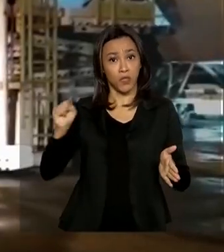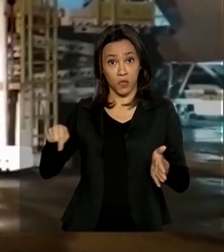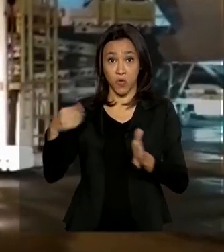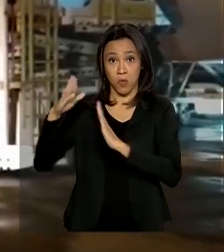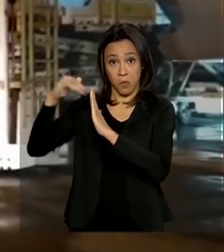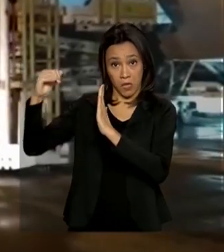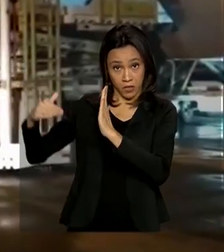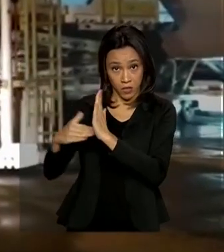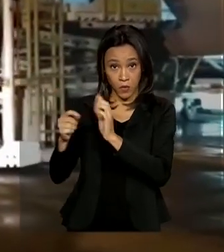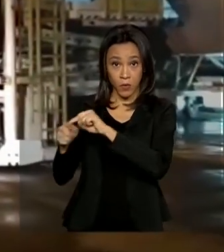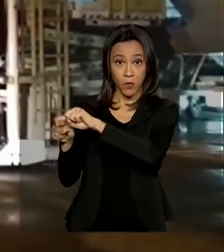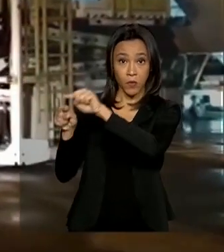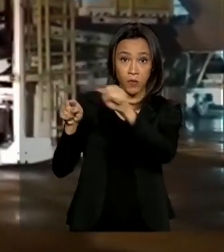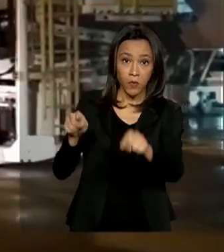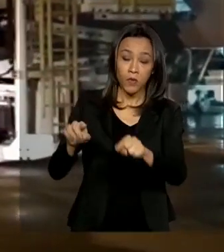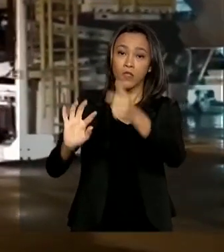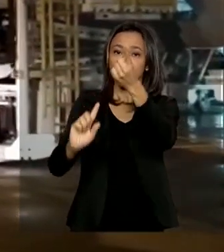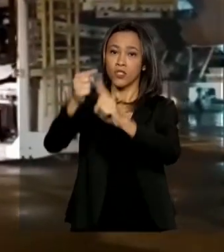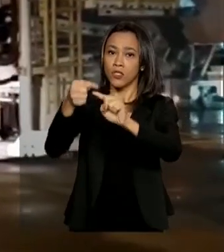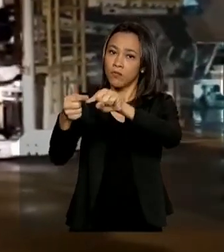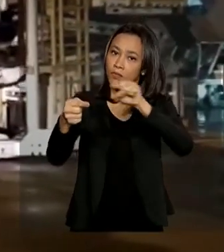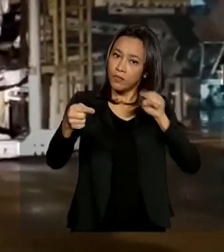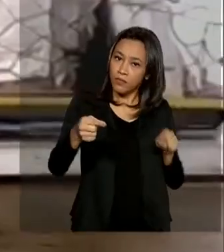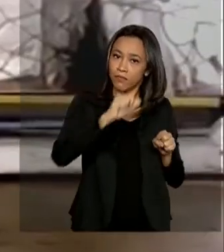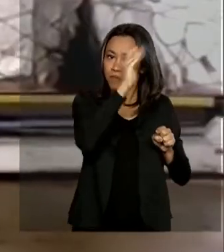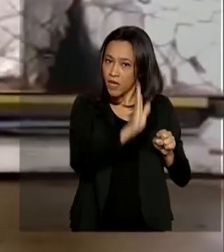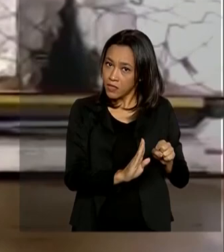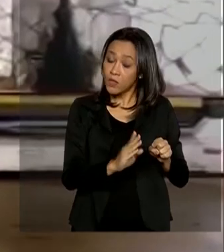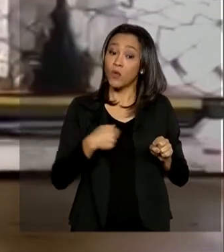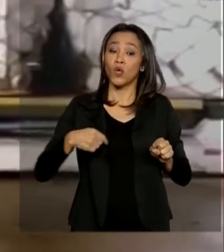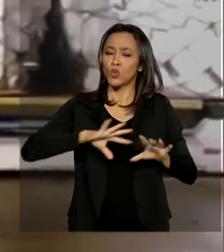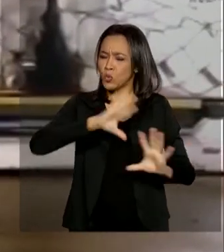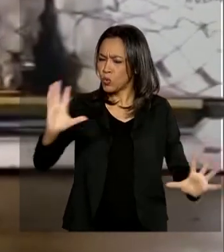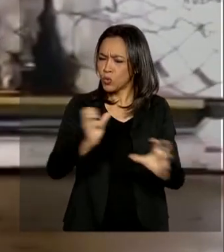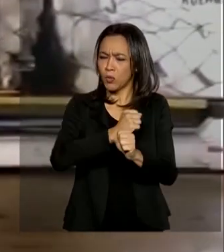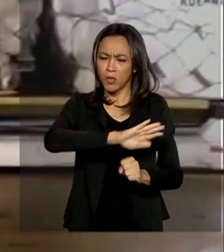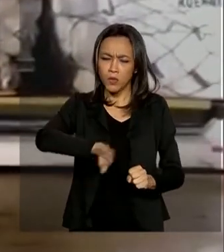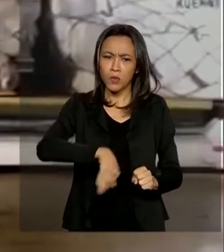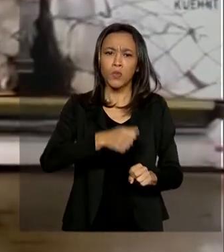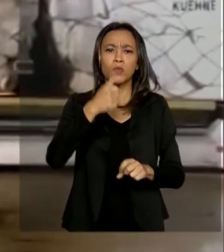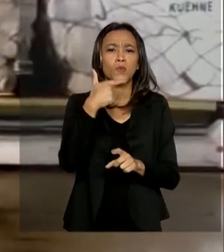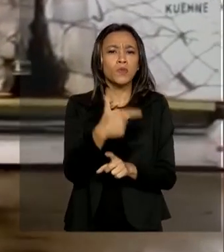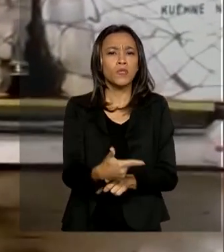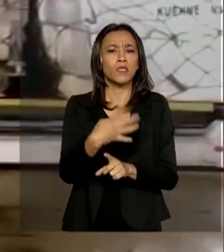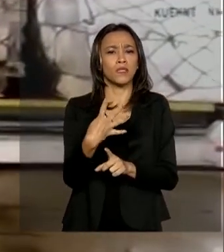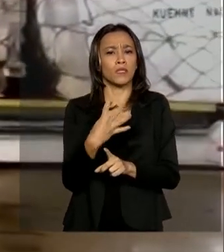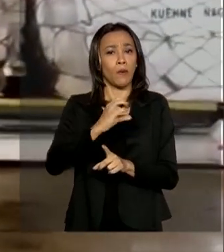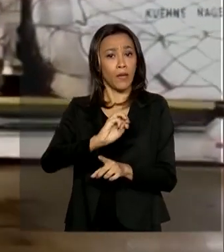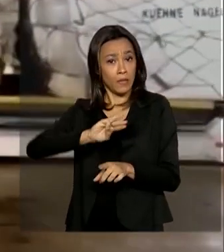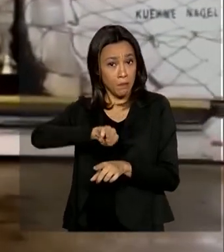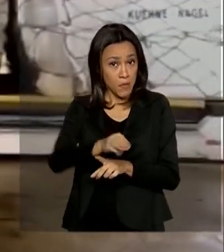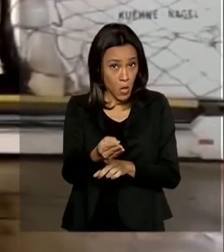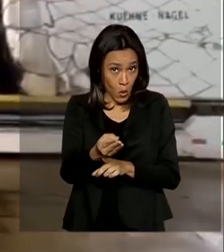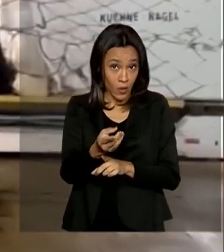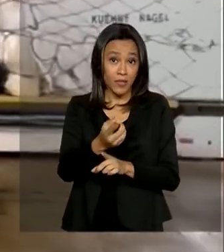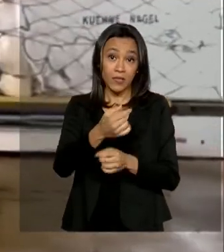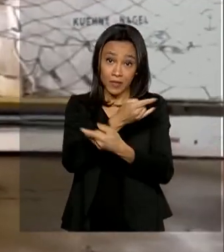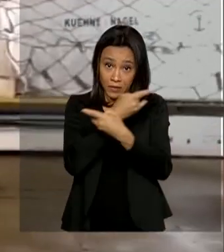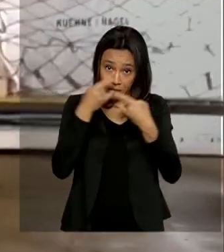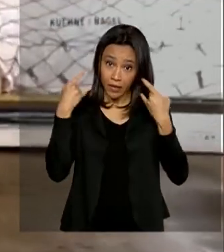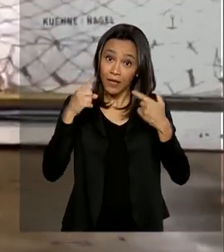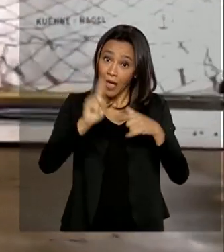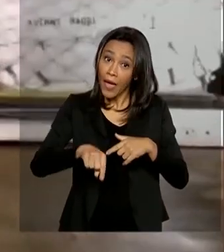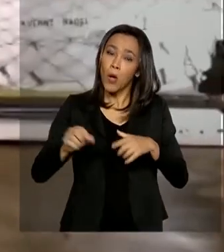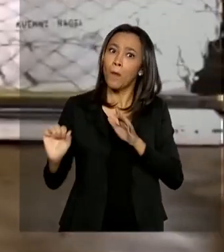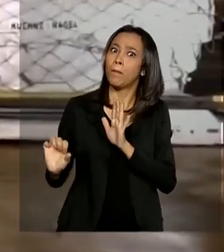Zelândia e no Chile. No total, o governo federal comprou 240 milhões de máscaras. Esse é o primeiro dos